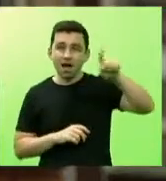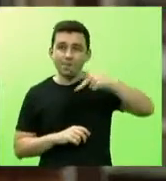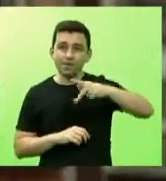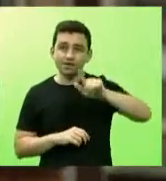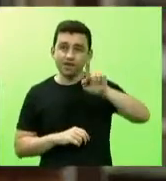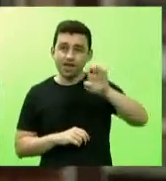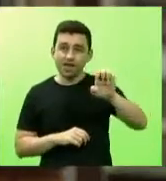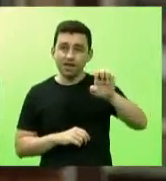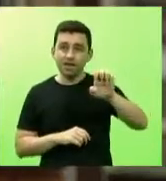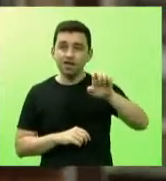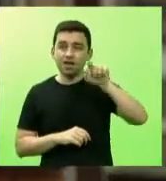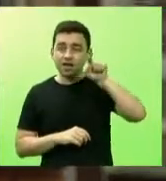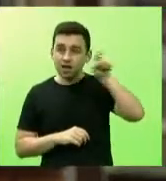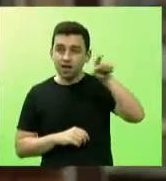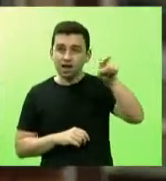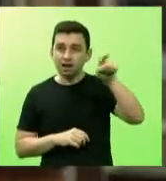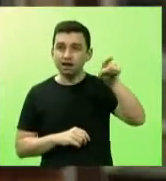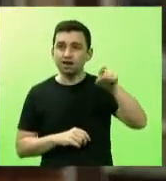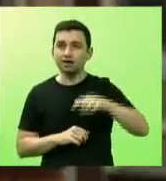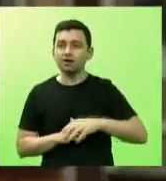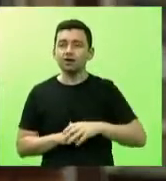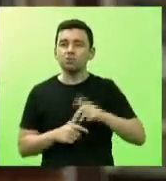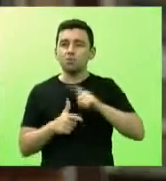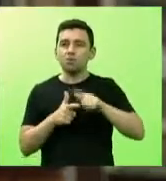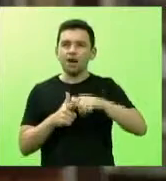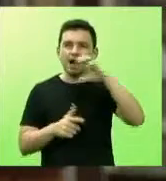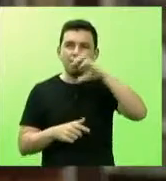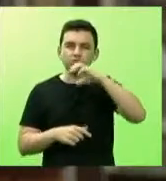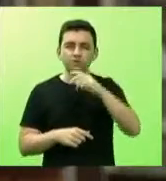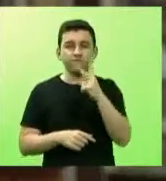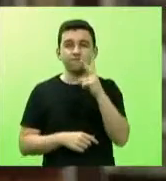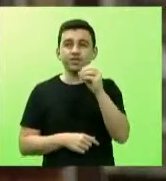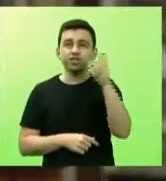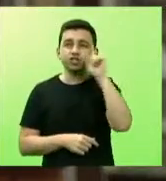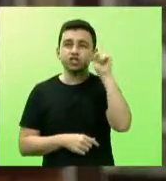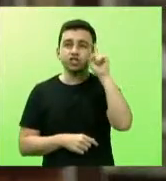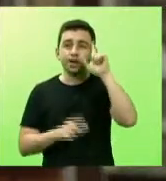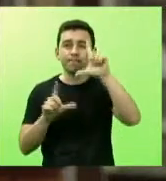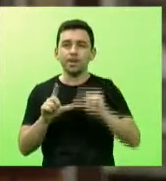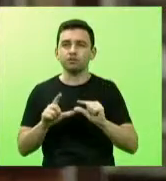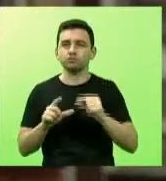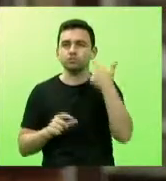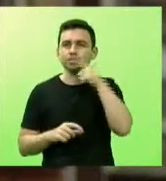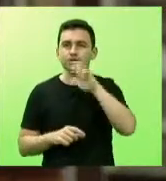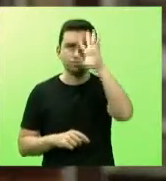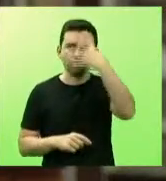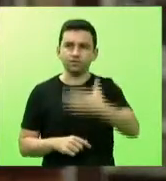resolve. Lá o seu problema vai ser resolvido em menos de 20 dias.